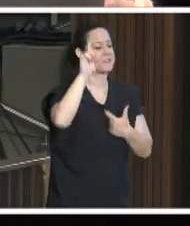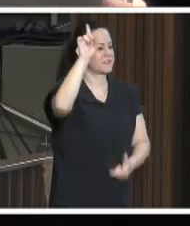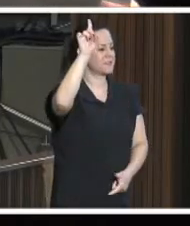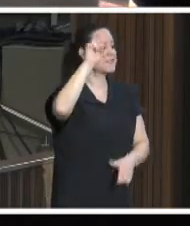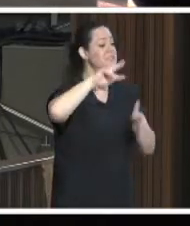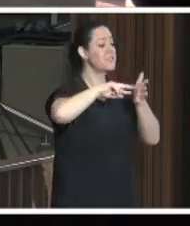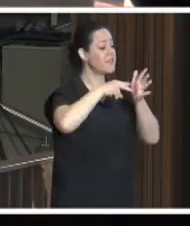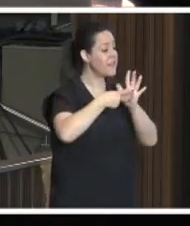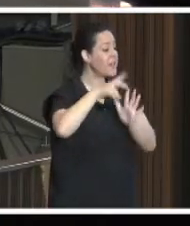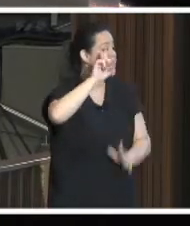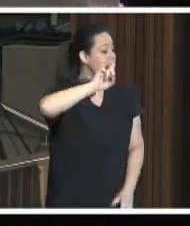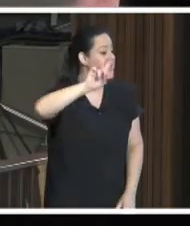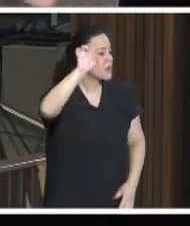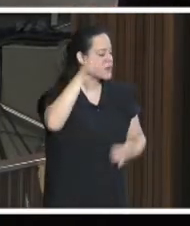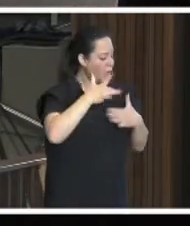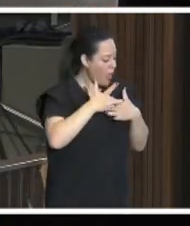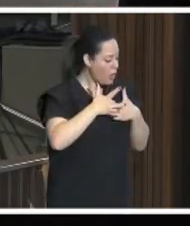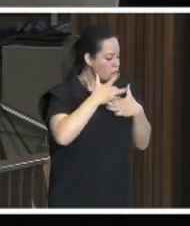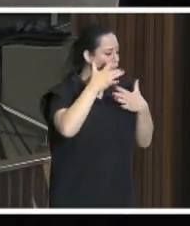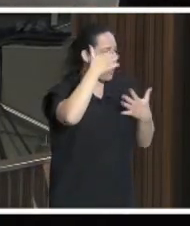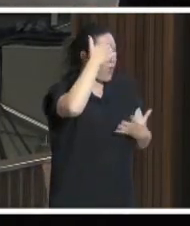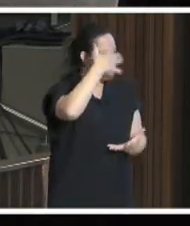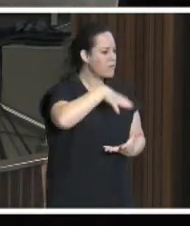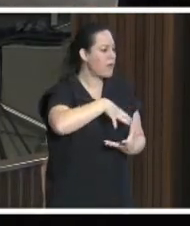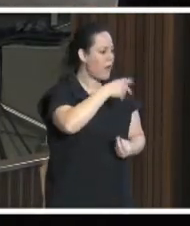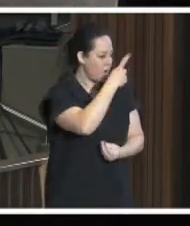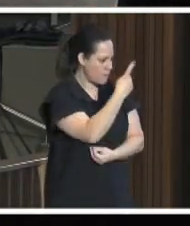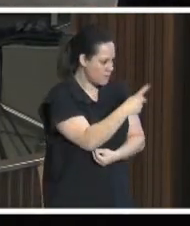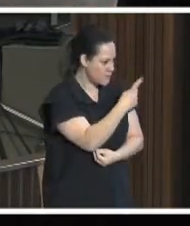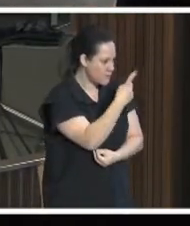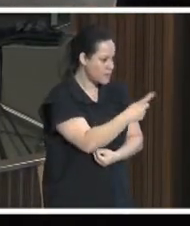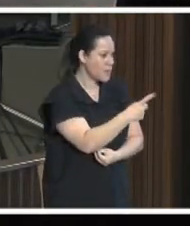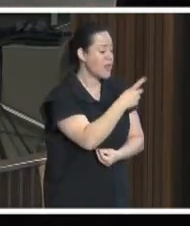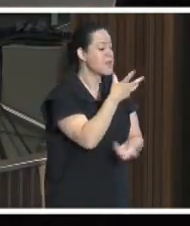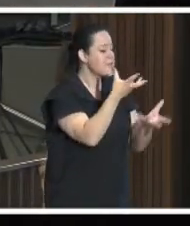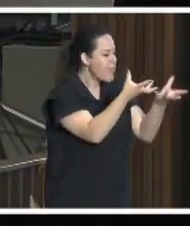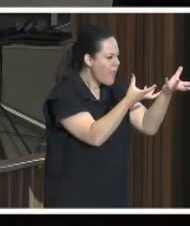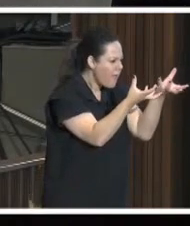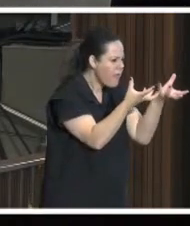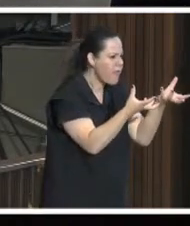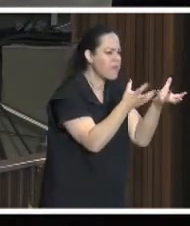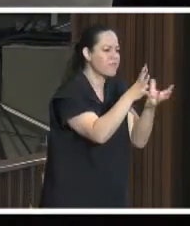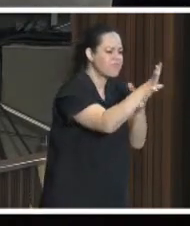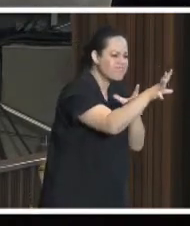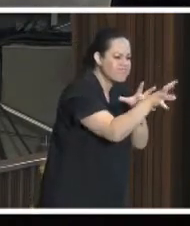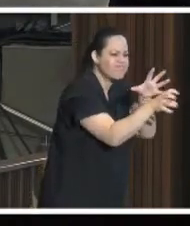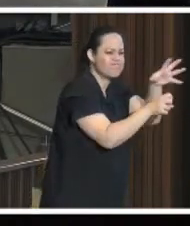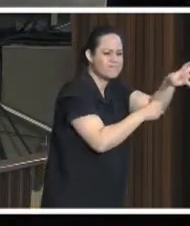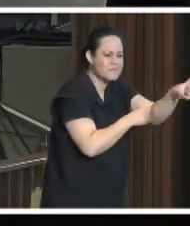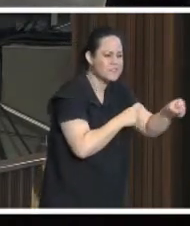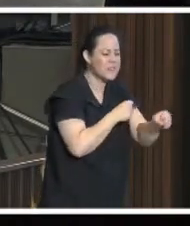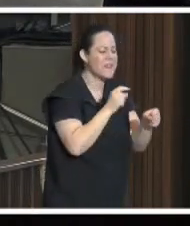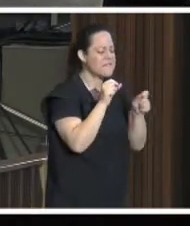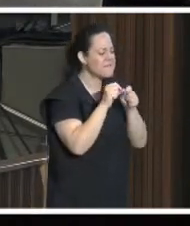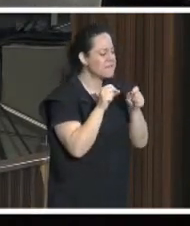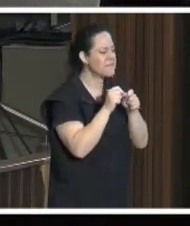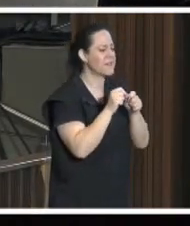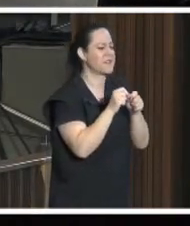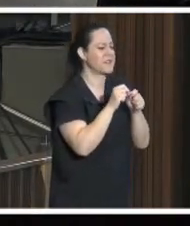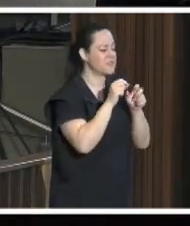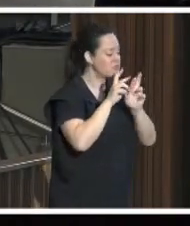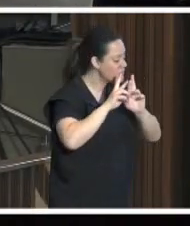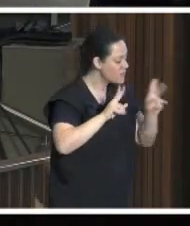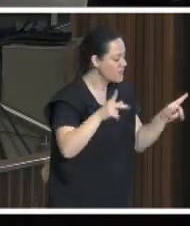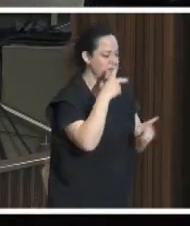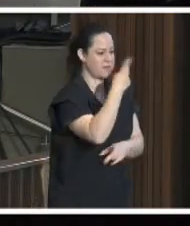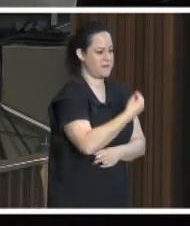está tocando a sua alma e buscando você e fazendo algo novo na sua vida.